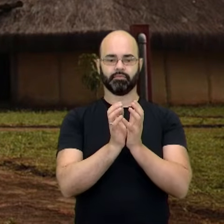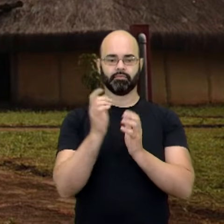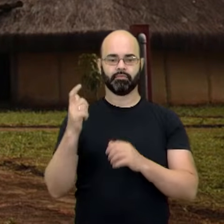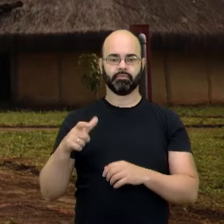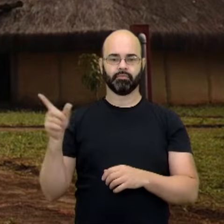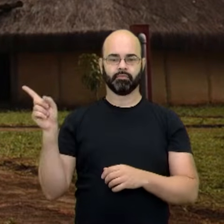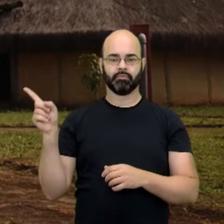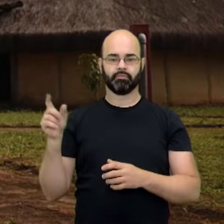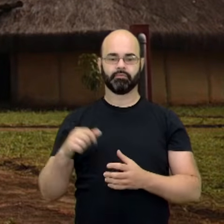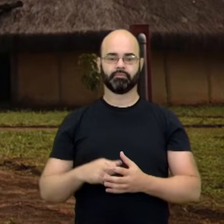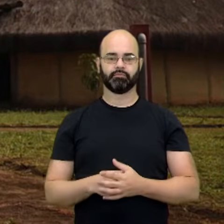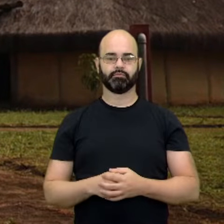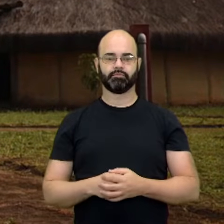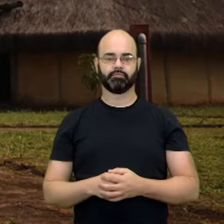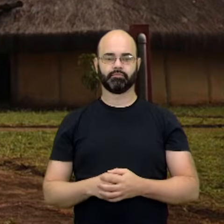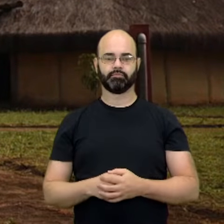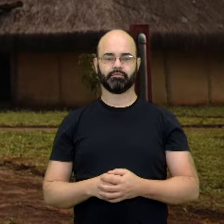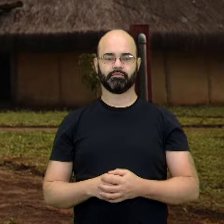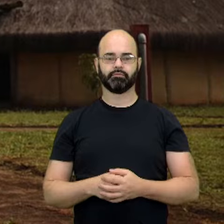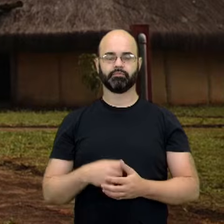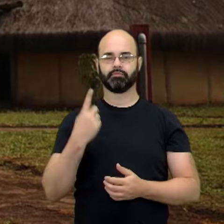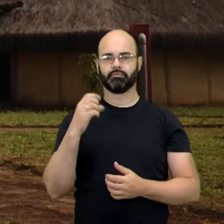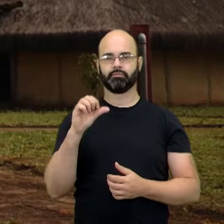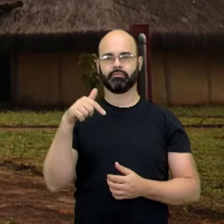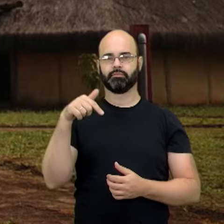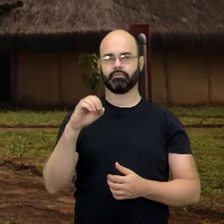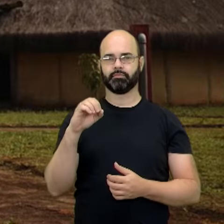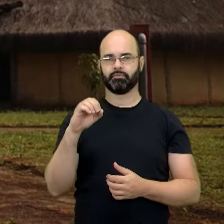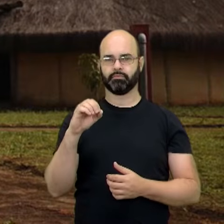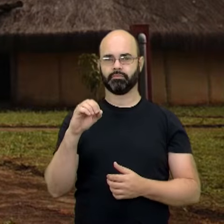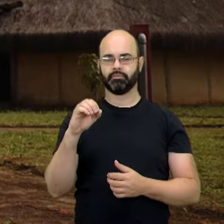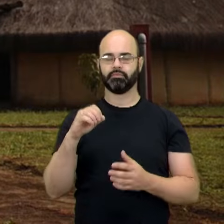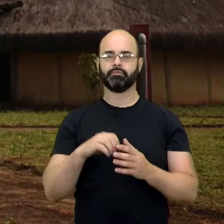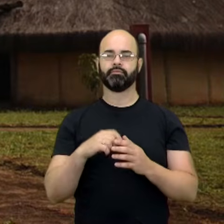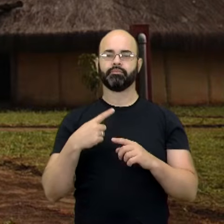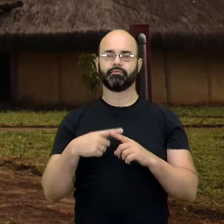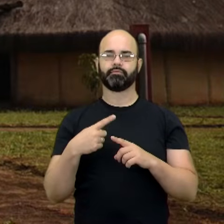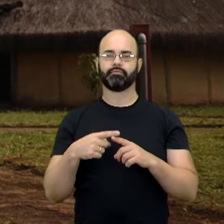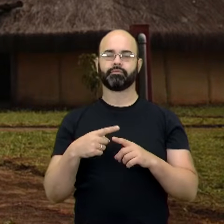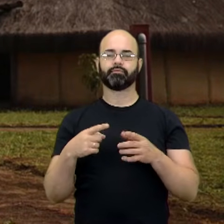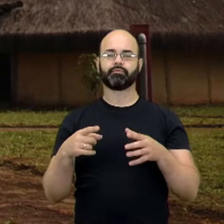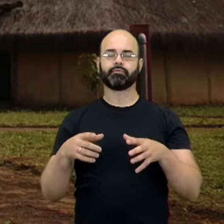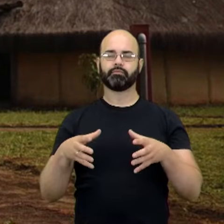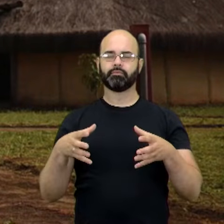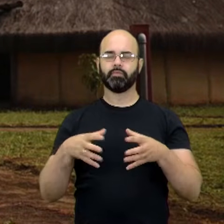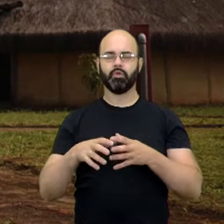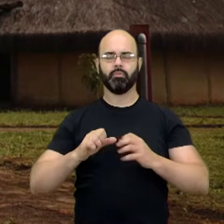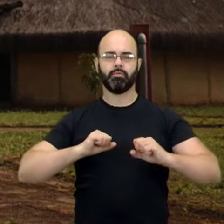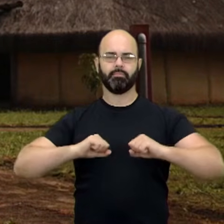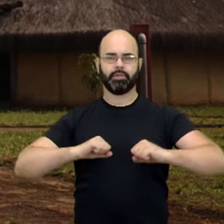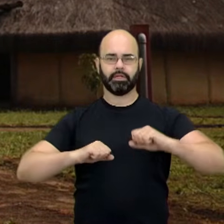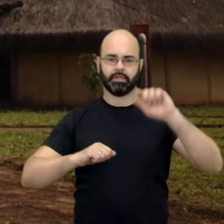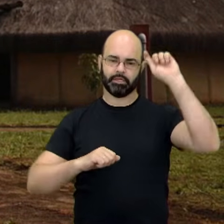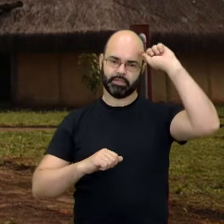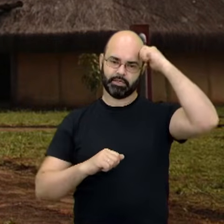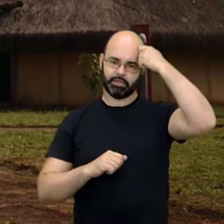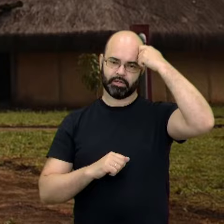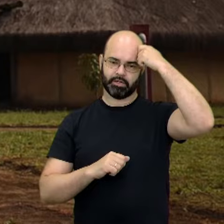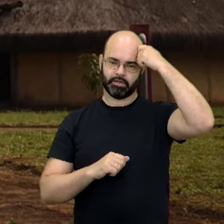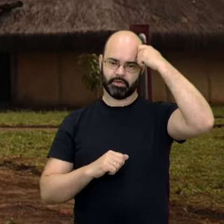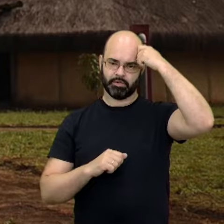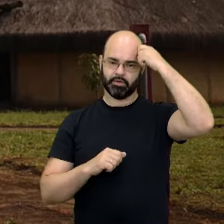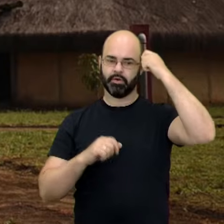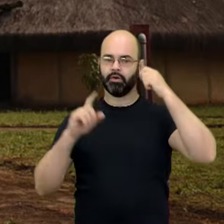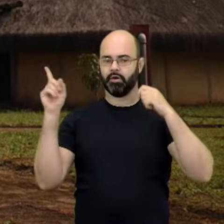quilombo. E aí, aqui tá falando dos anos 70, né, que o movimento negro ele comemora essa data, mas aqui no Brasil, ela foi oficializada